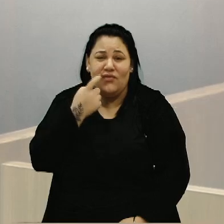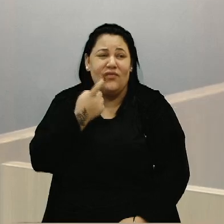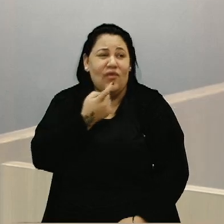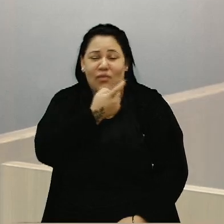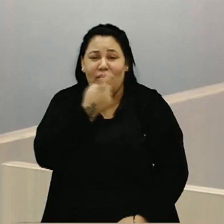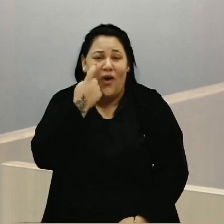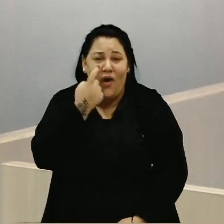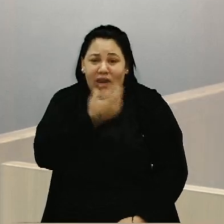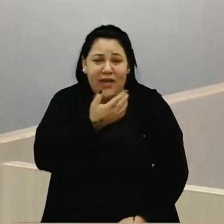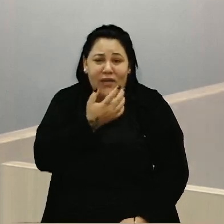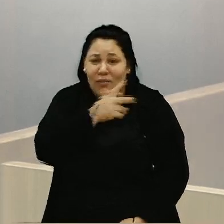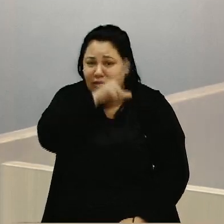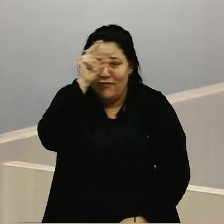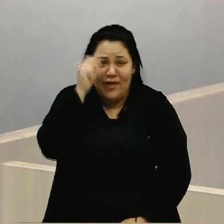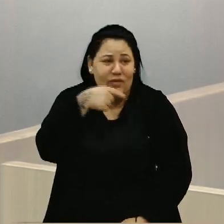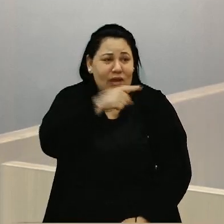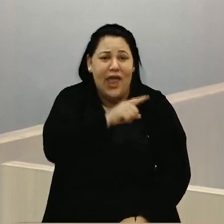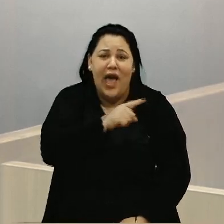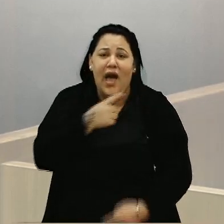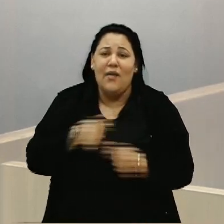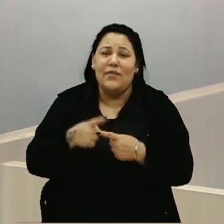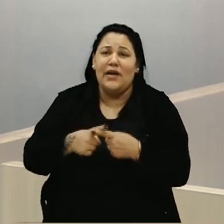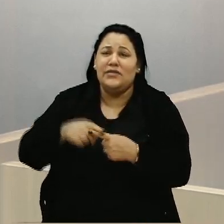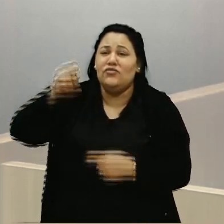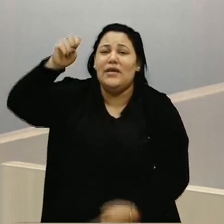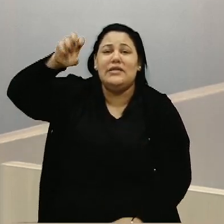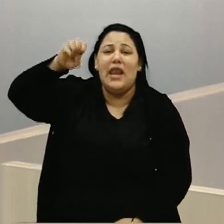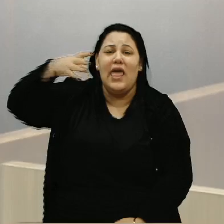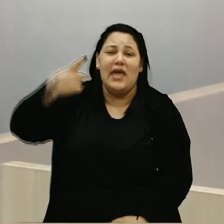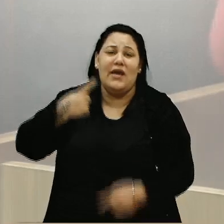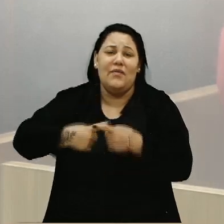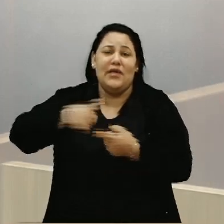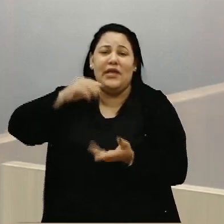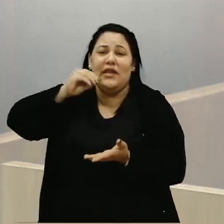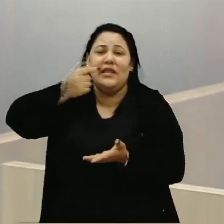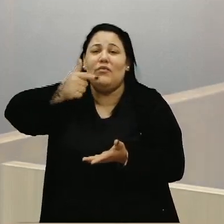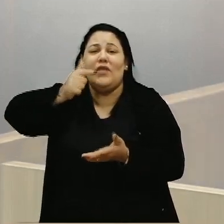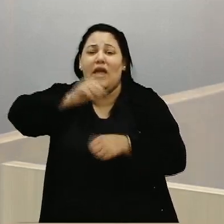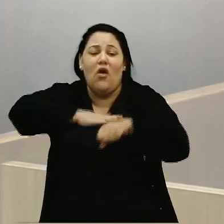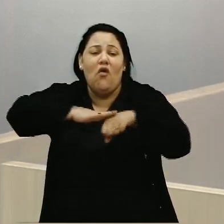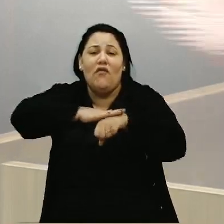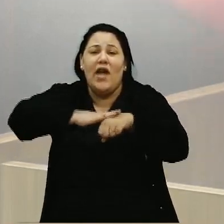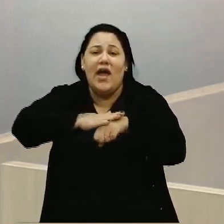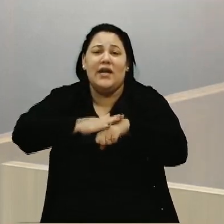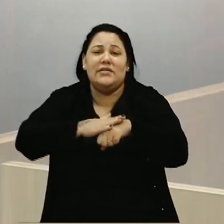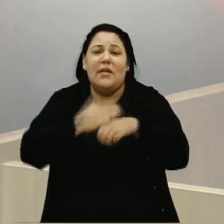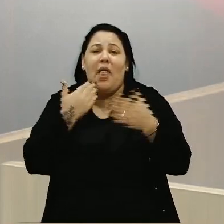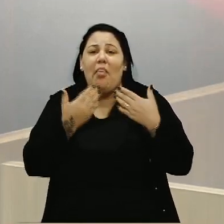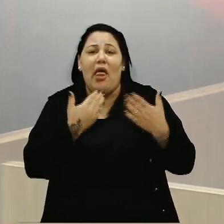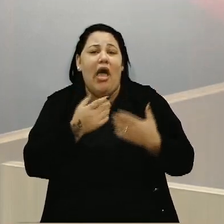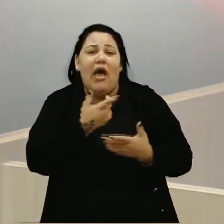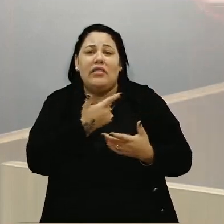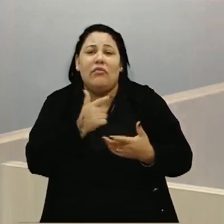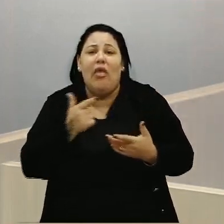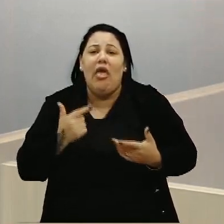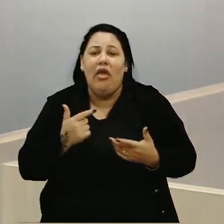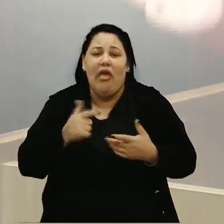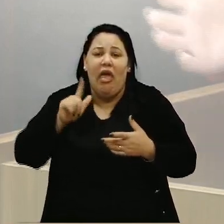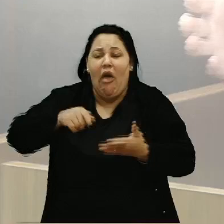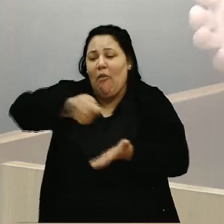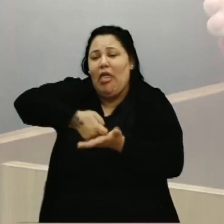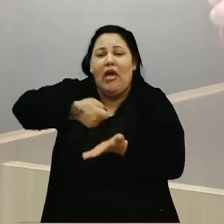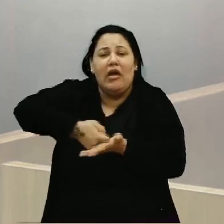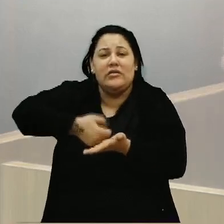enfim, por causa de um semáforo, de uma sinaleira, por falta de diálogo entre... Isso é obrigação de secretários. Por isso